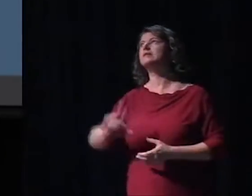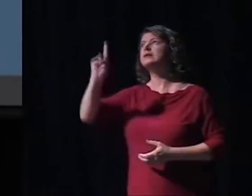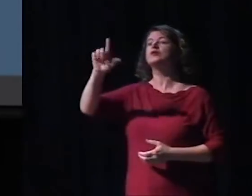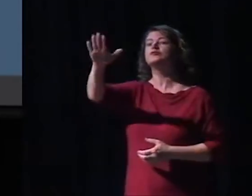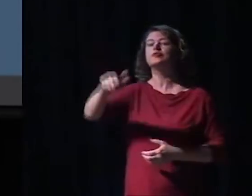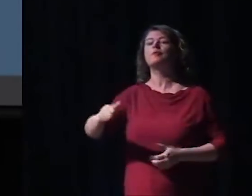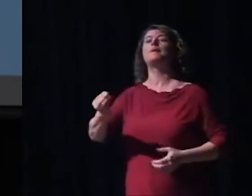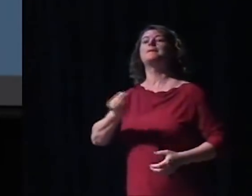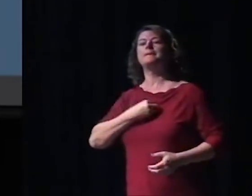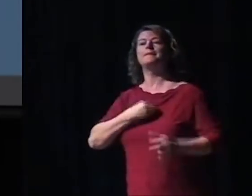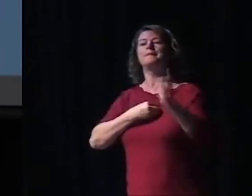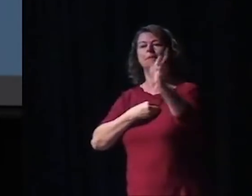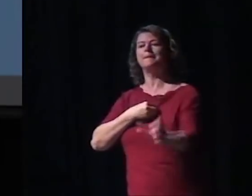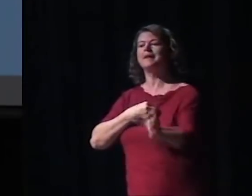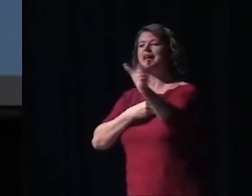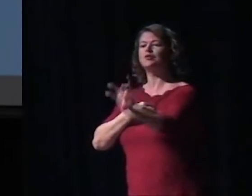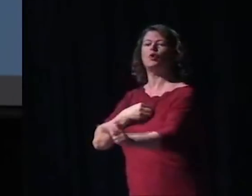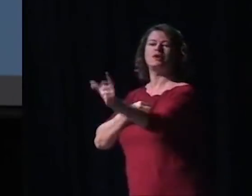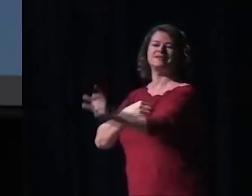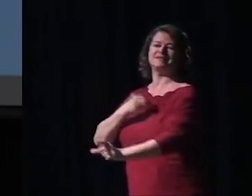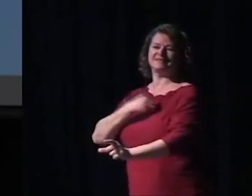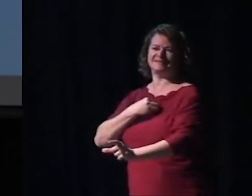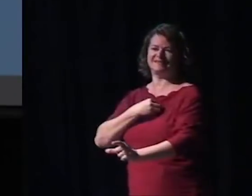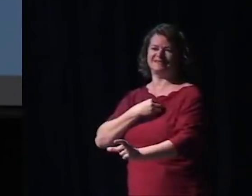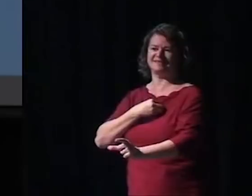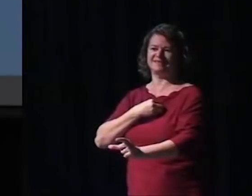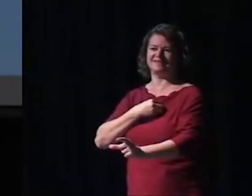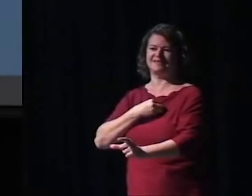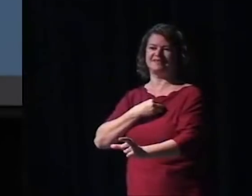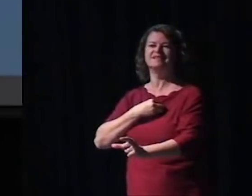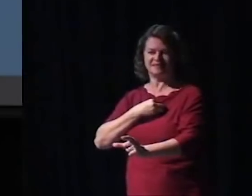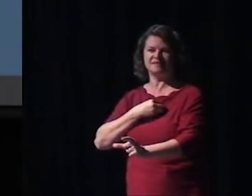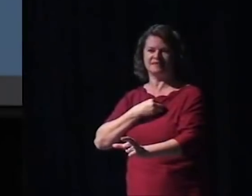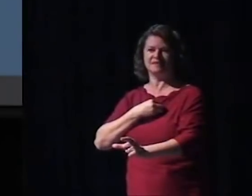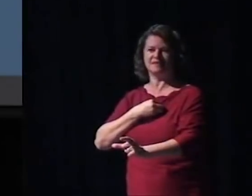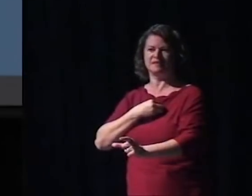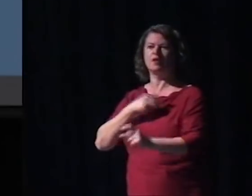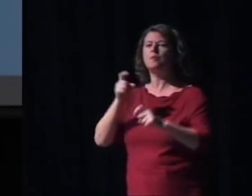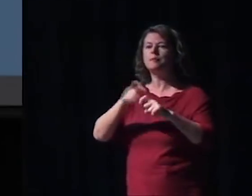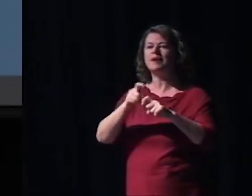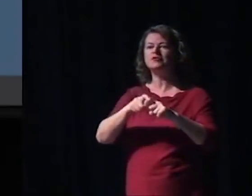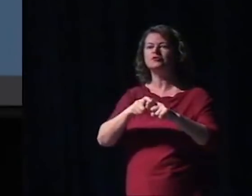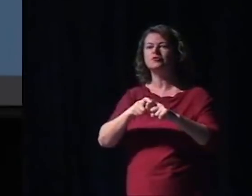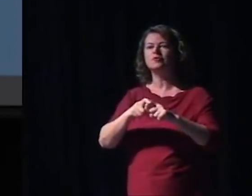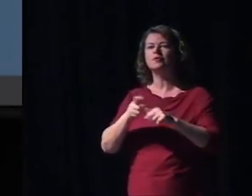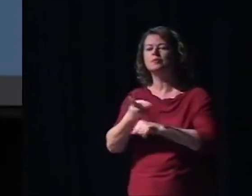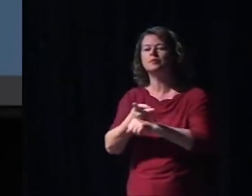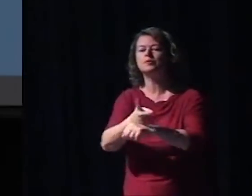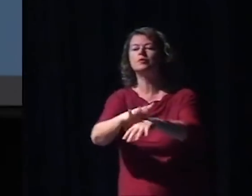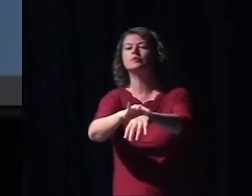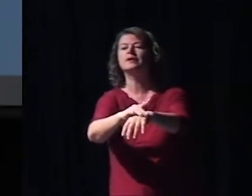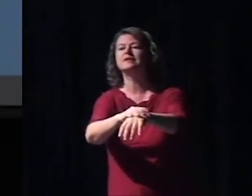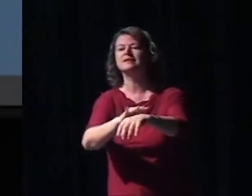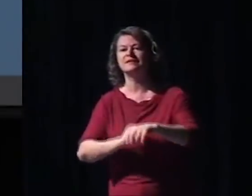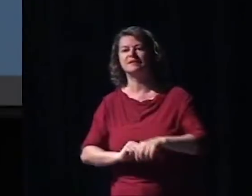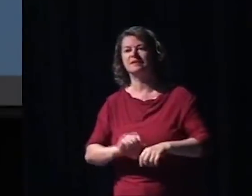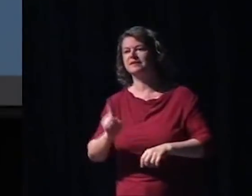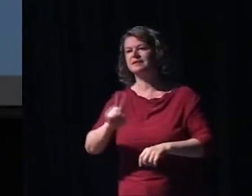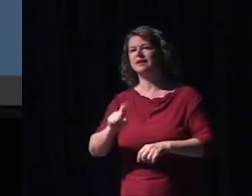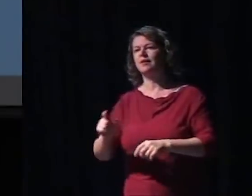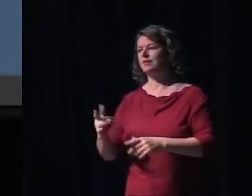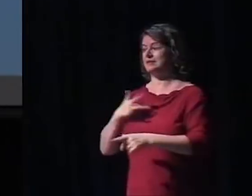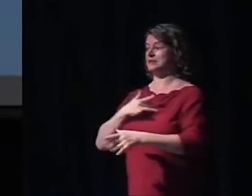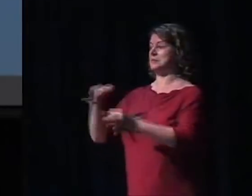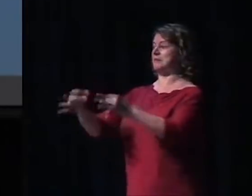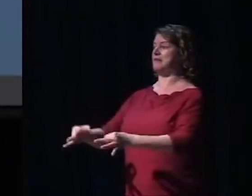arrependimento. O médico não vem para os sãos, o médico vem para os doentes. Essa igreja não é uma igreja